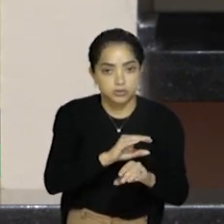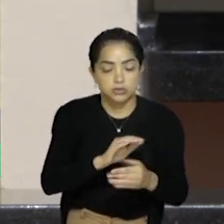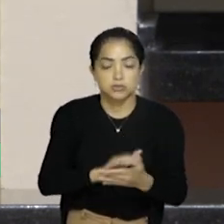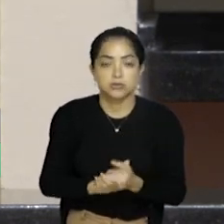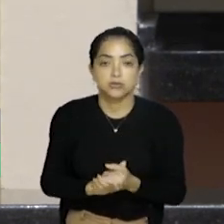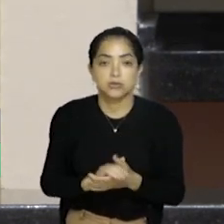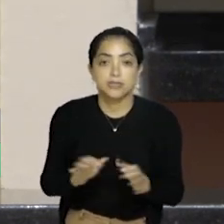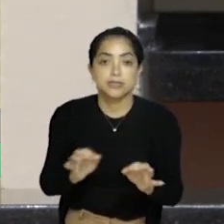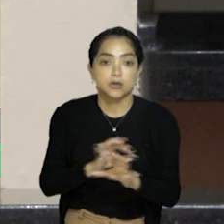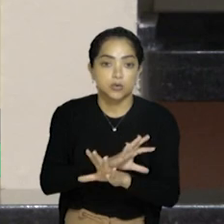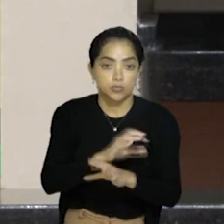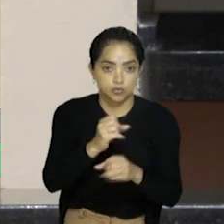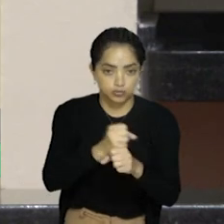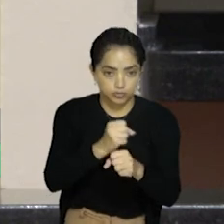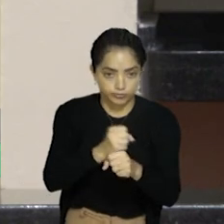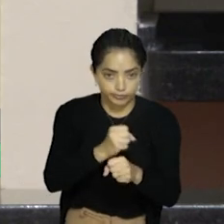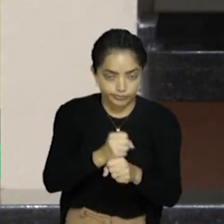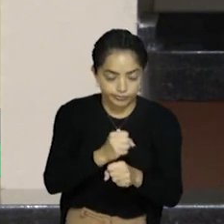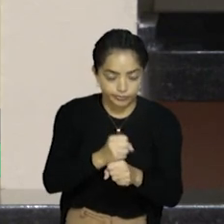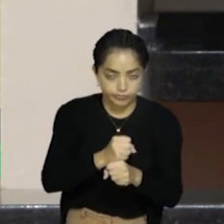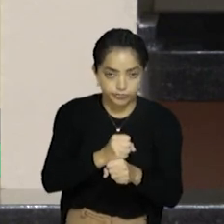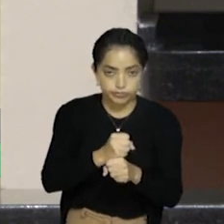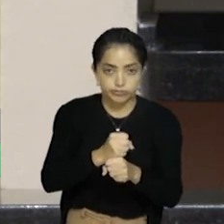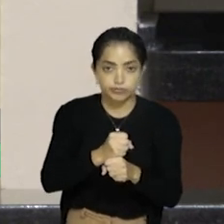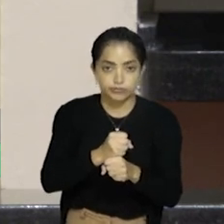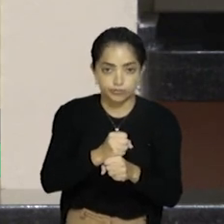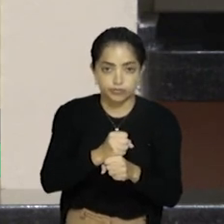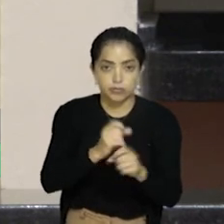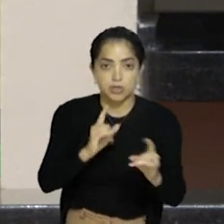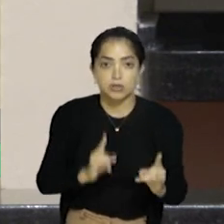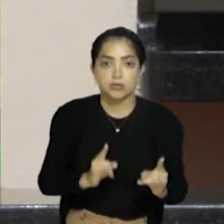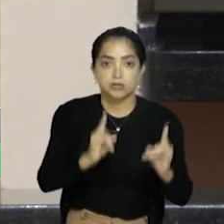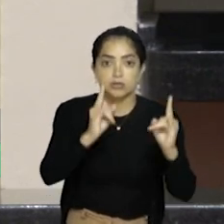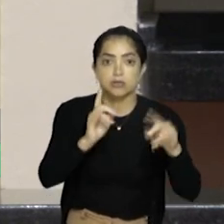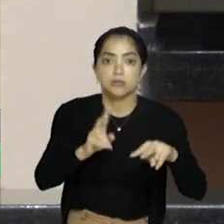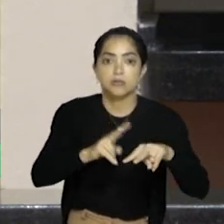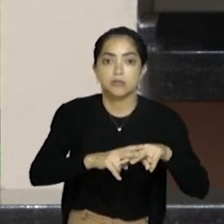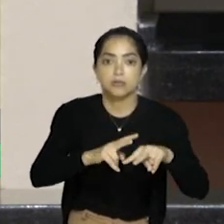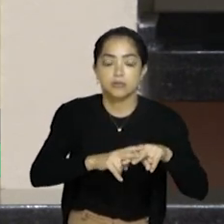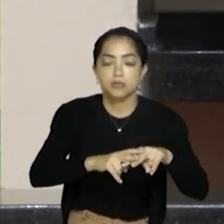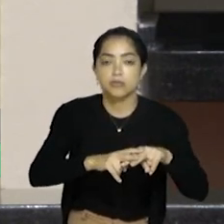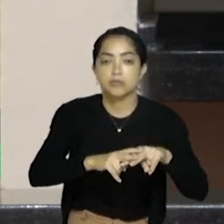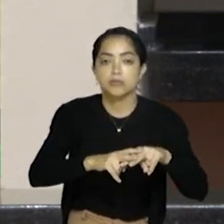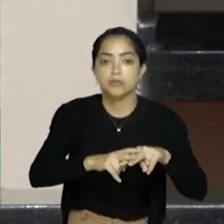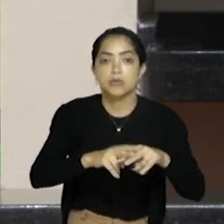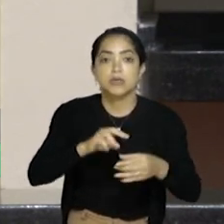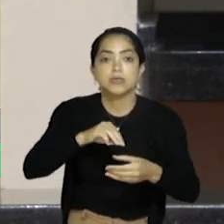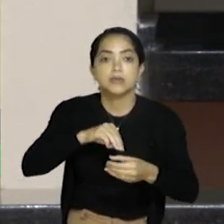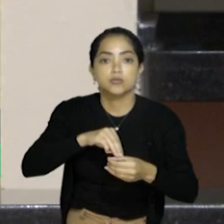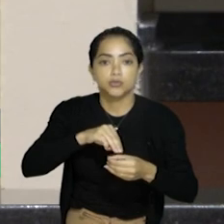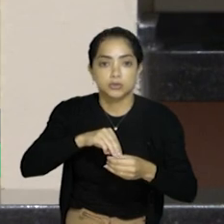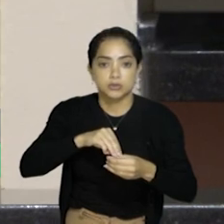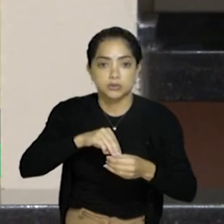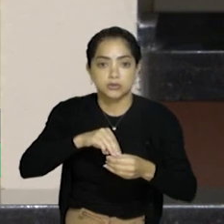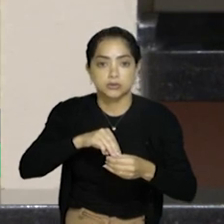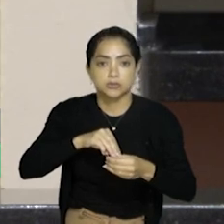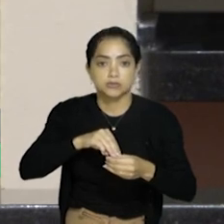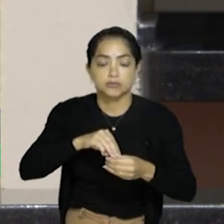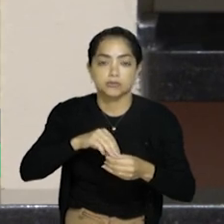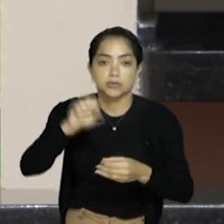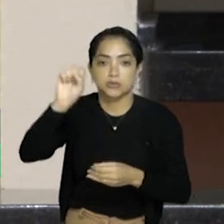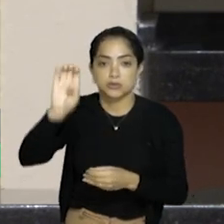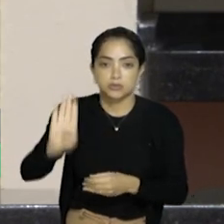da conclusão da obra da construção da penitenciária industrial no município de São Bento do Sul